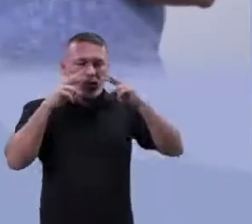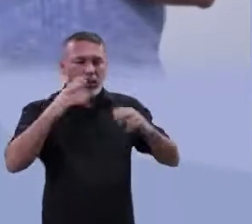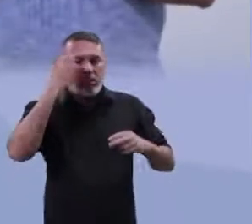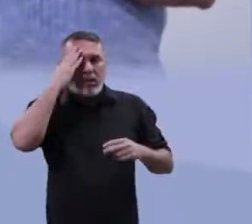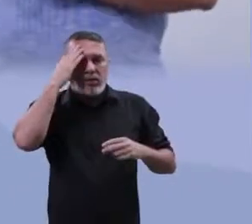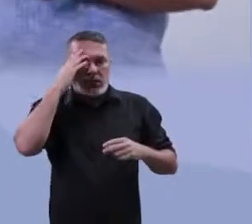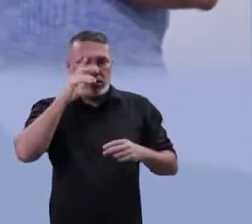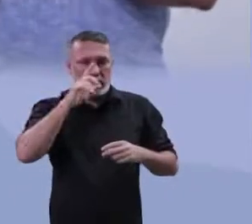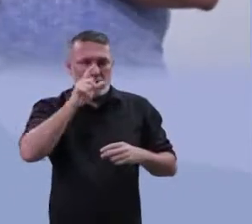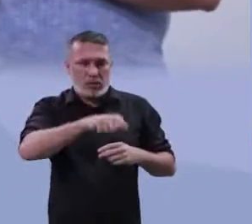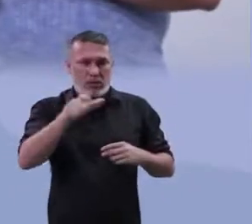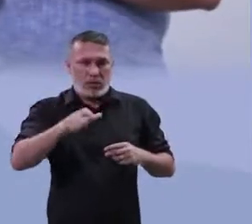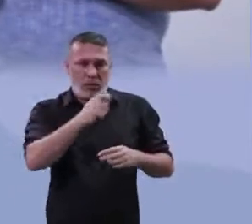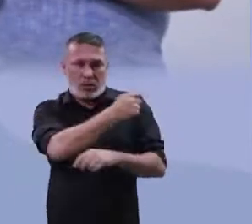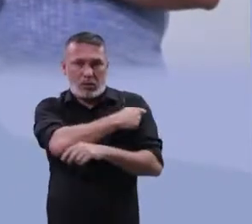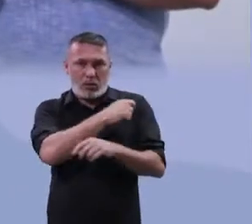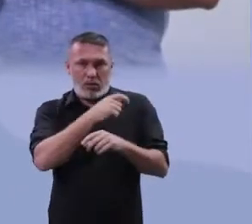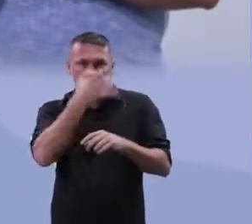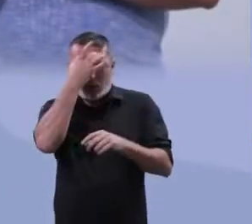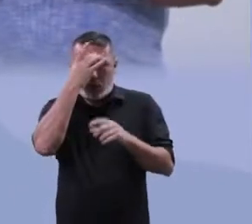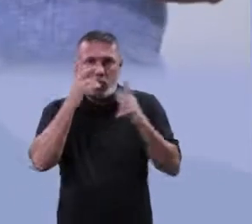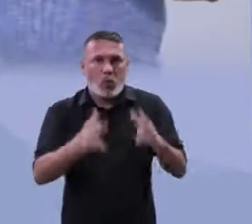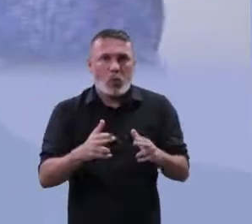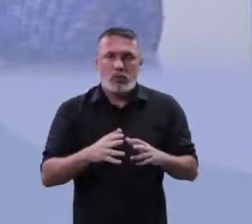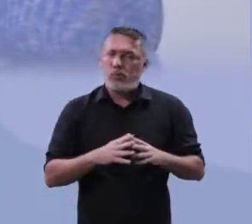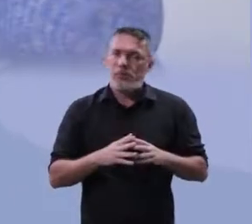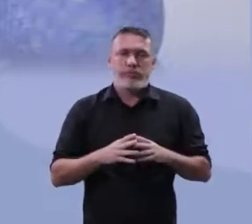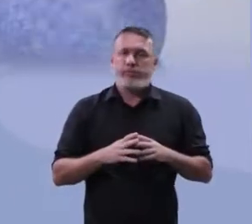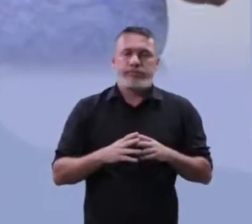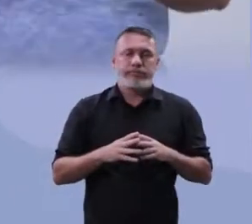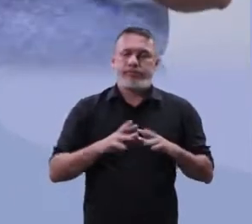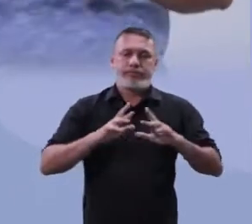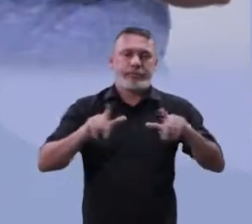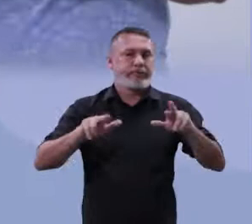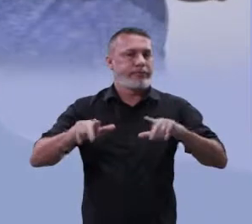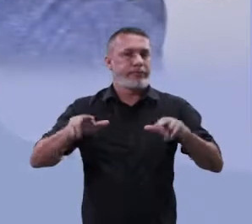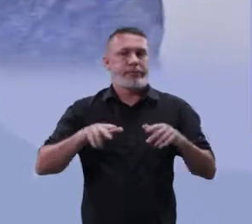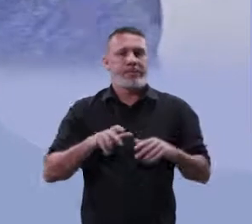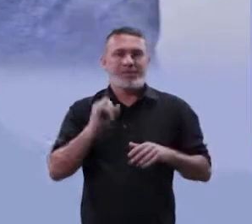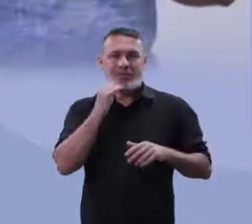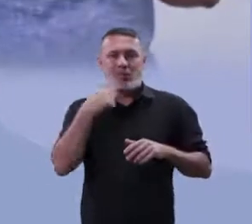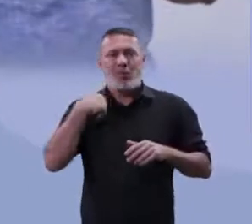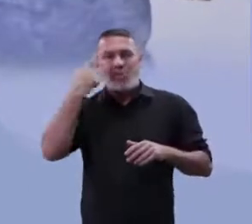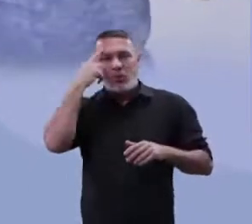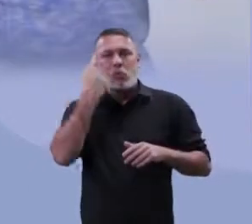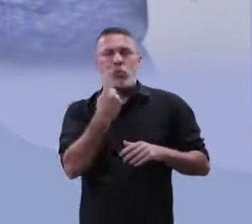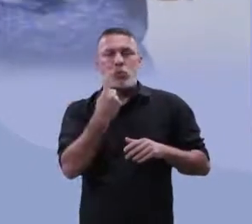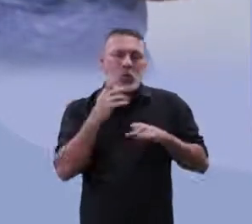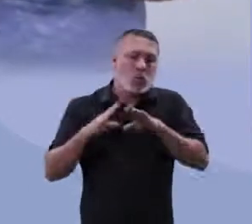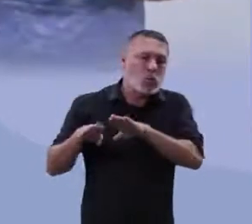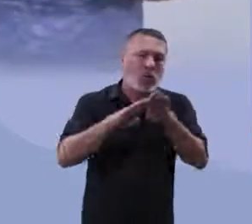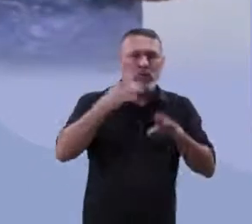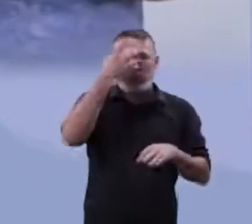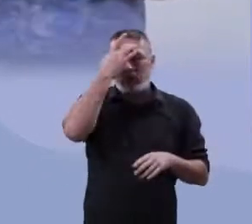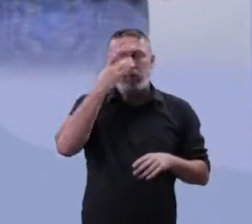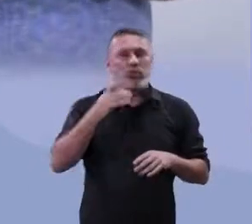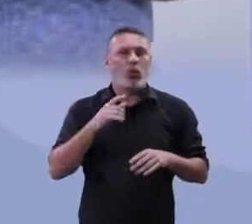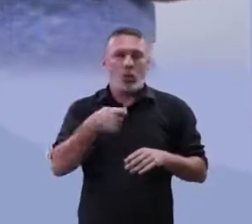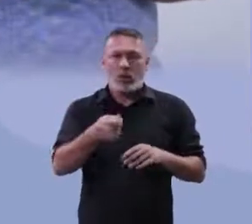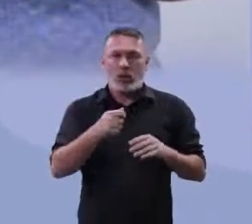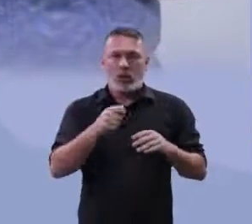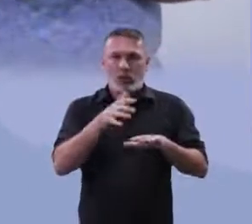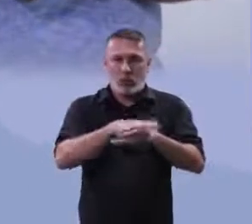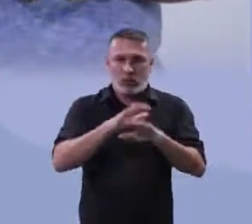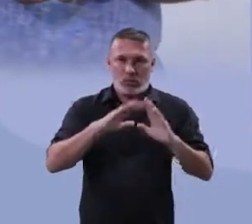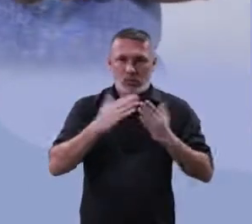entender a diferença de cada aluno. Porque se eu pensar no modo geral, se eu pensar no modo de igualdade, eu não